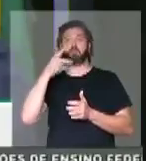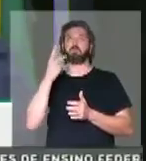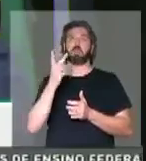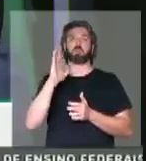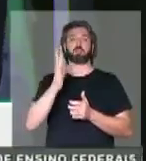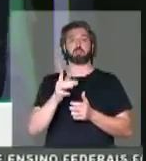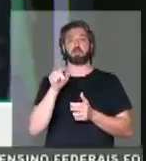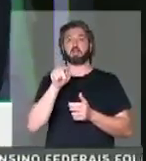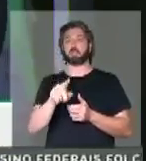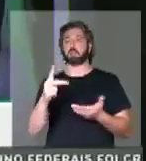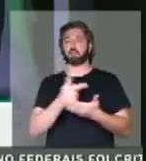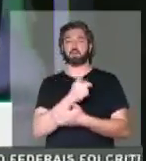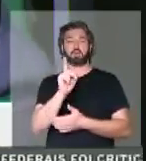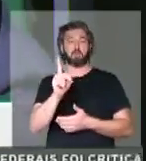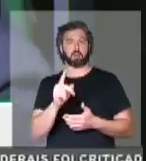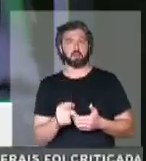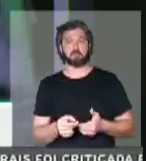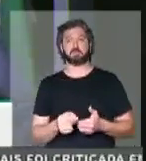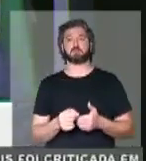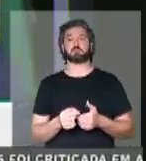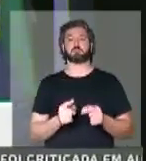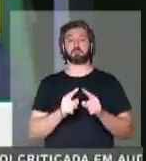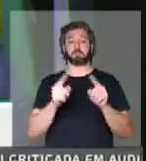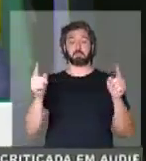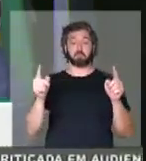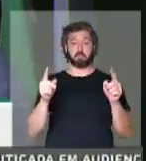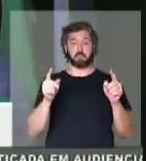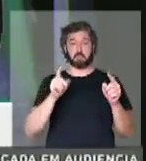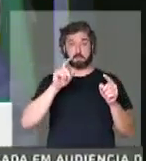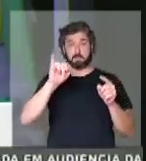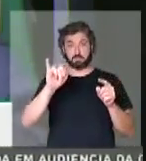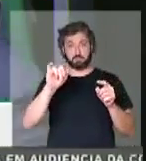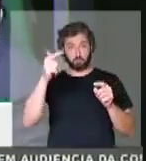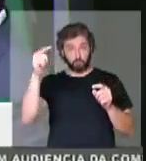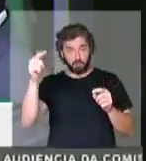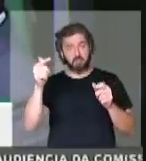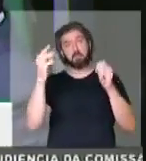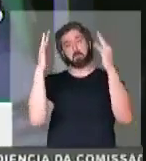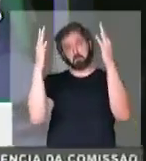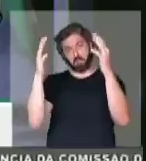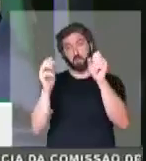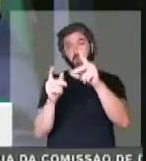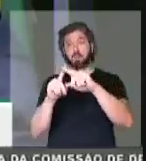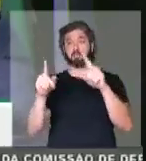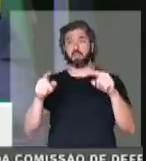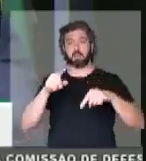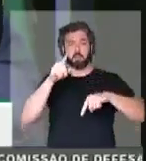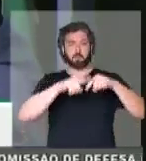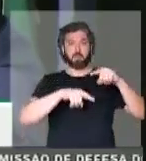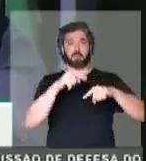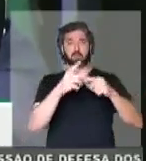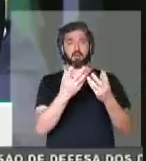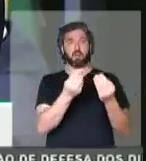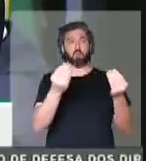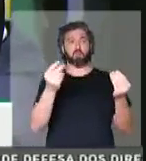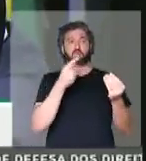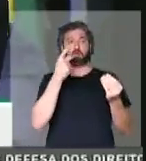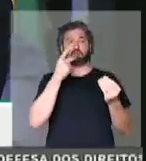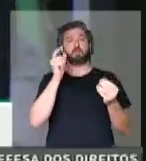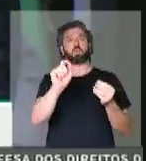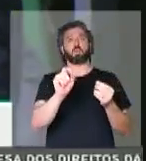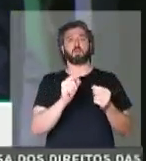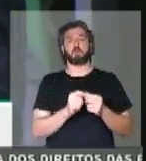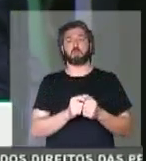emitido nota que isso não está acontecendo, mas se não estiver, parabéns, mas há um material farto no